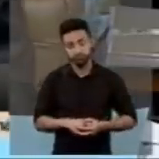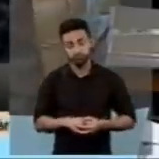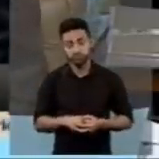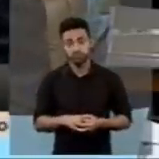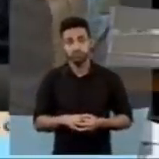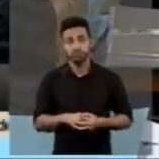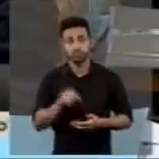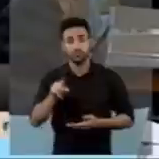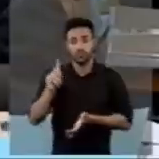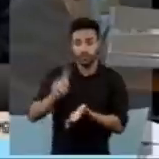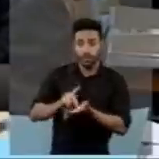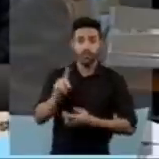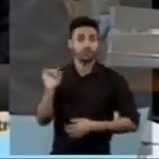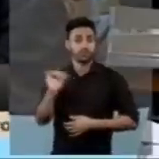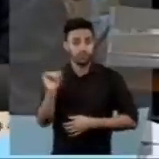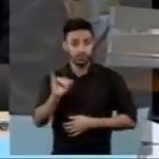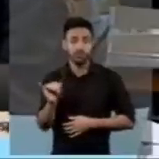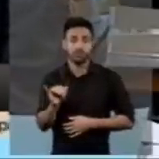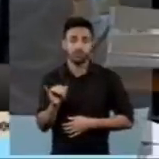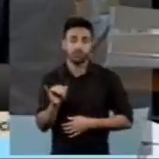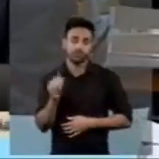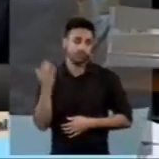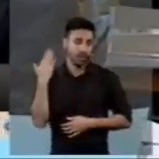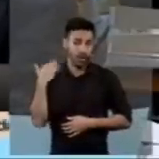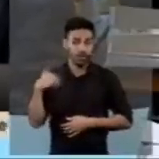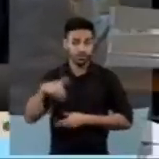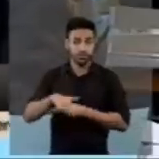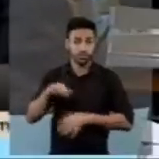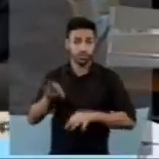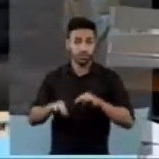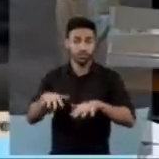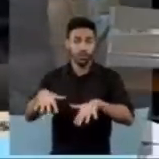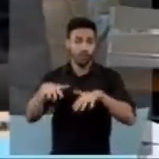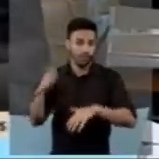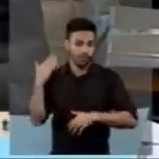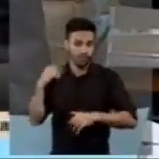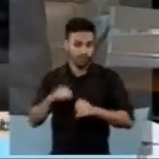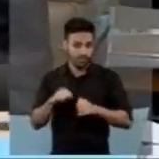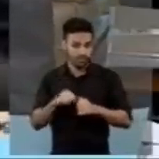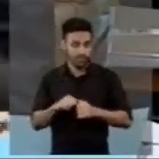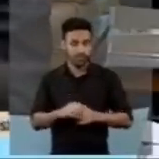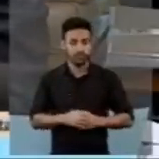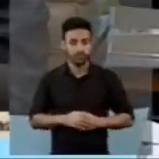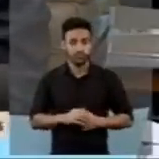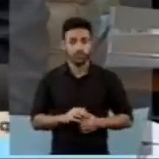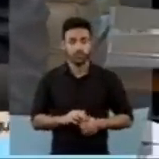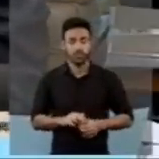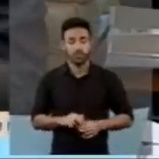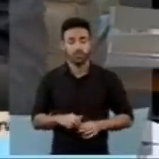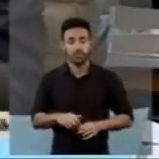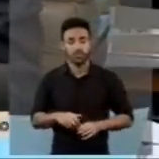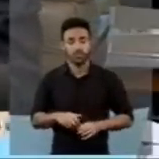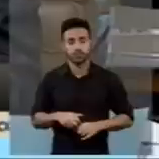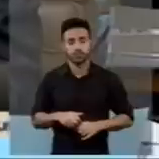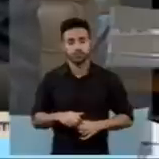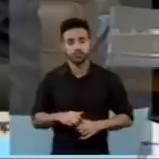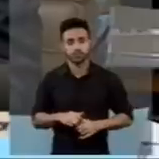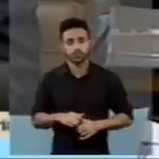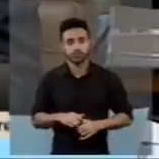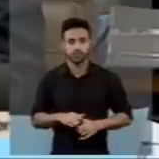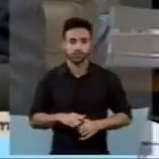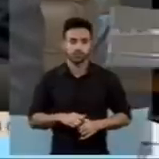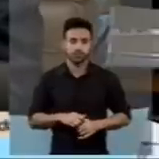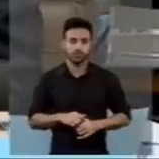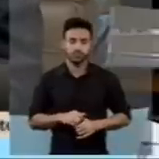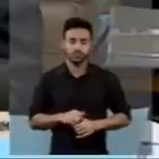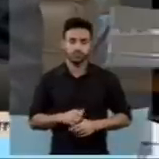houvesse sido dito naquele julgamento plenário. No entanto, para efetuar,